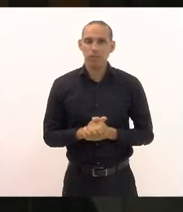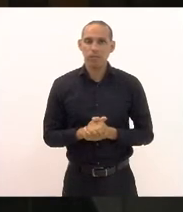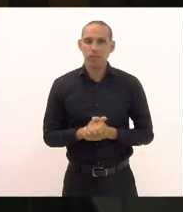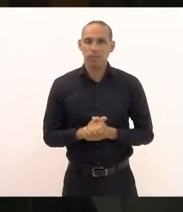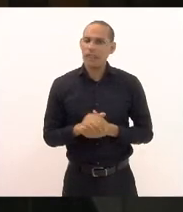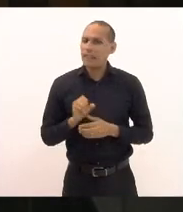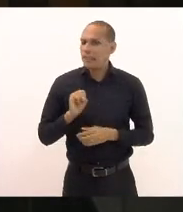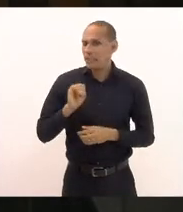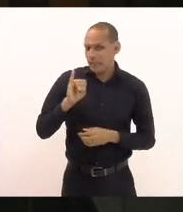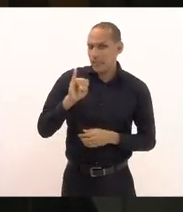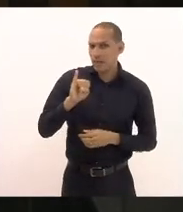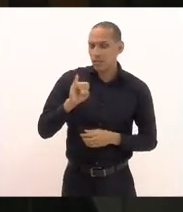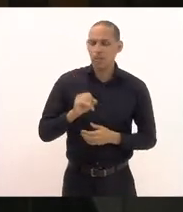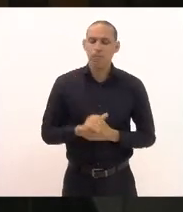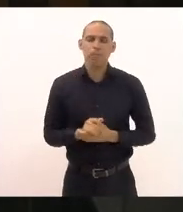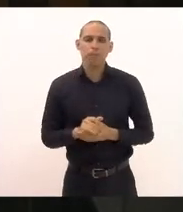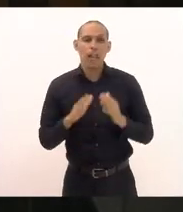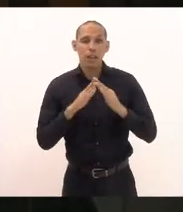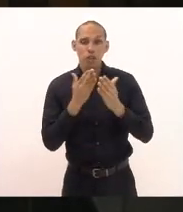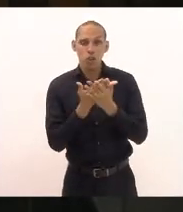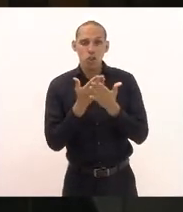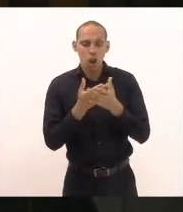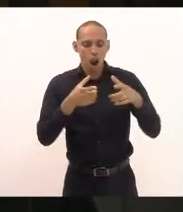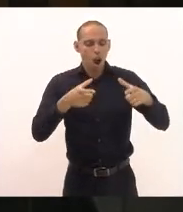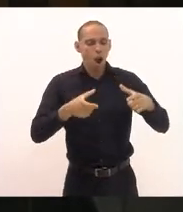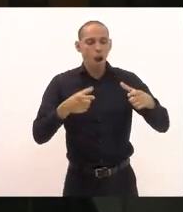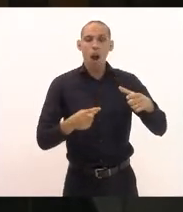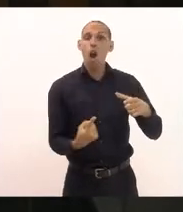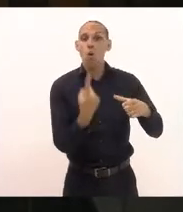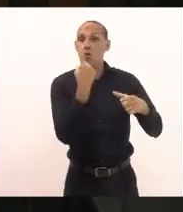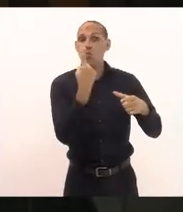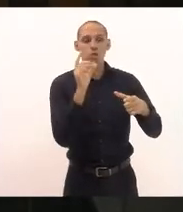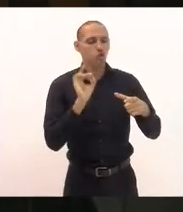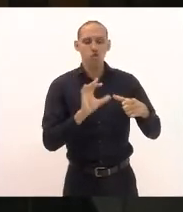Se a única escola de uma determinada localidade